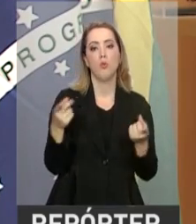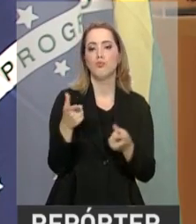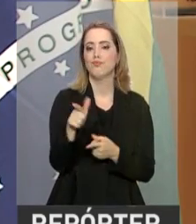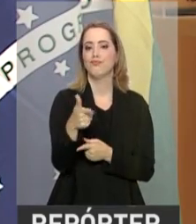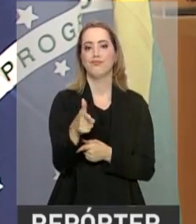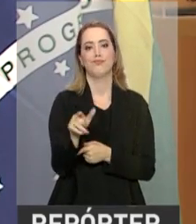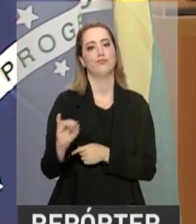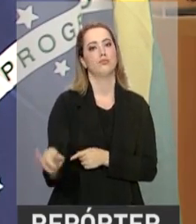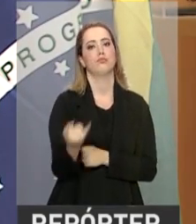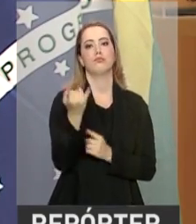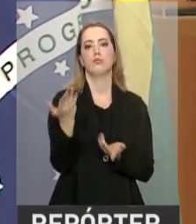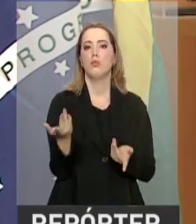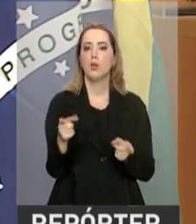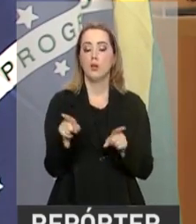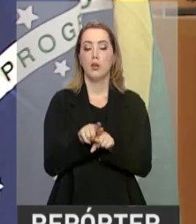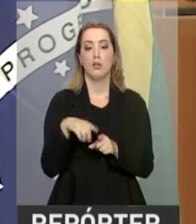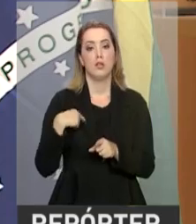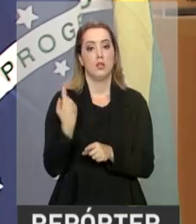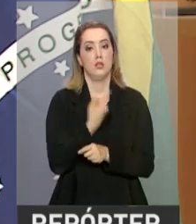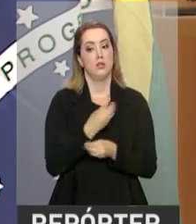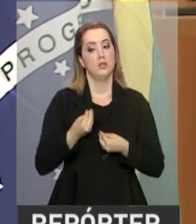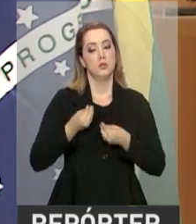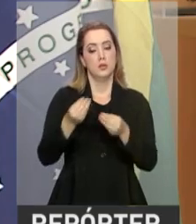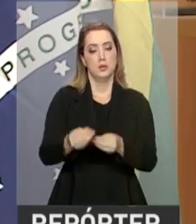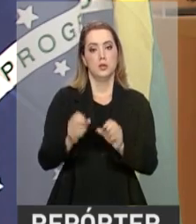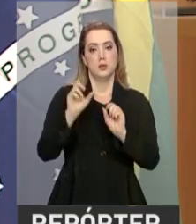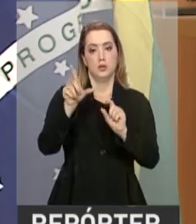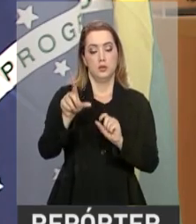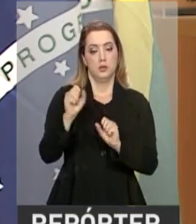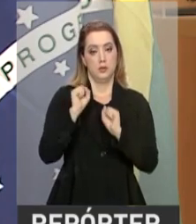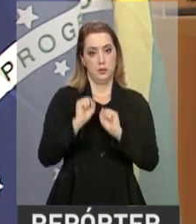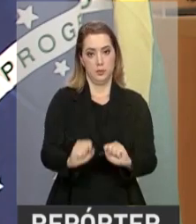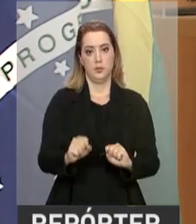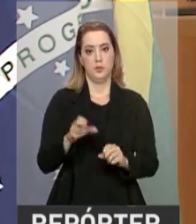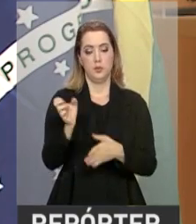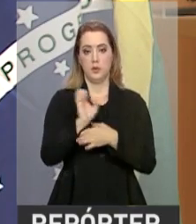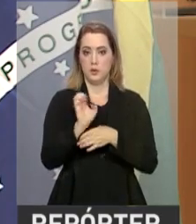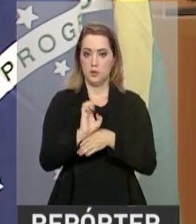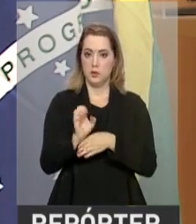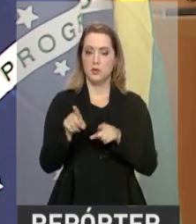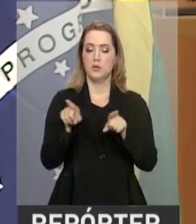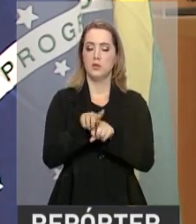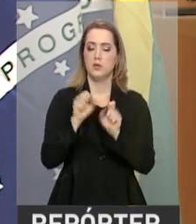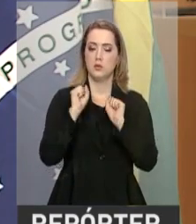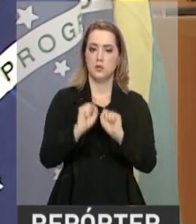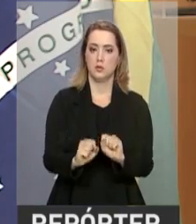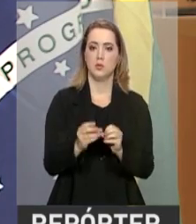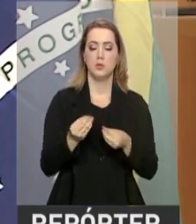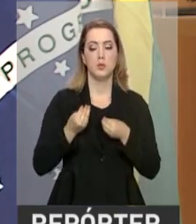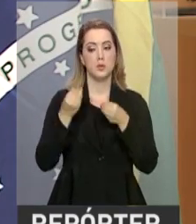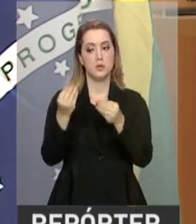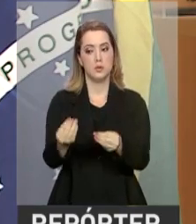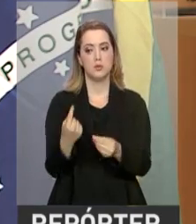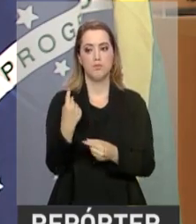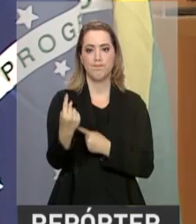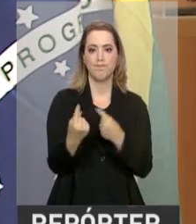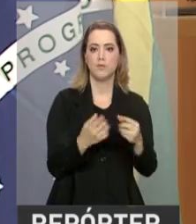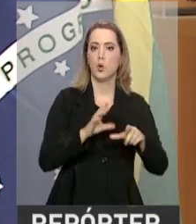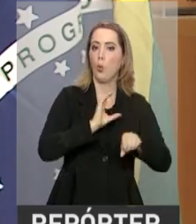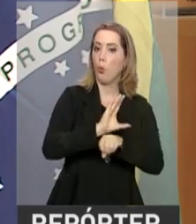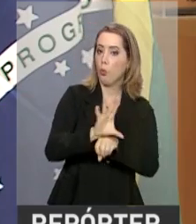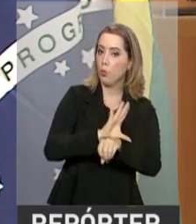opção Então a gente vai facultar ao sistemas Estaduais de ensino que possam disponibilizar cursos